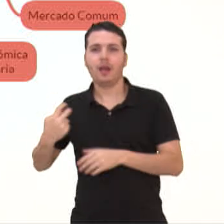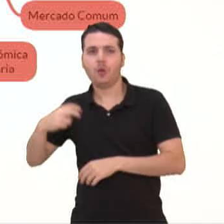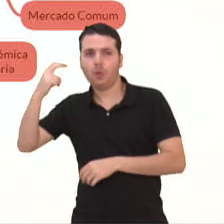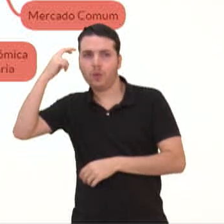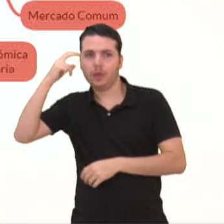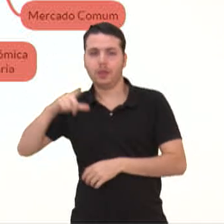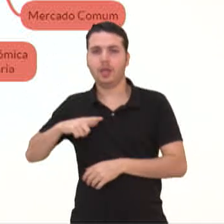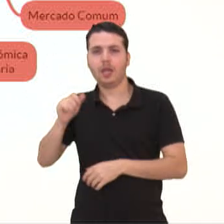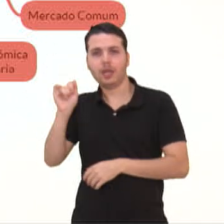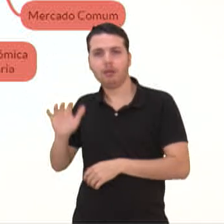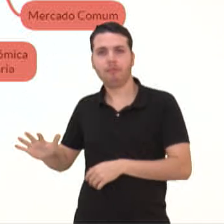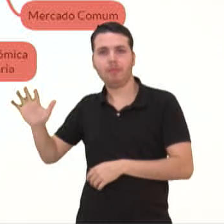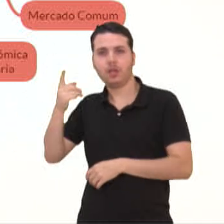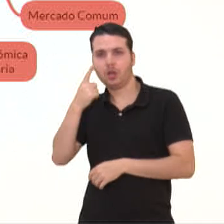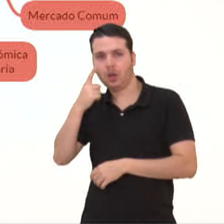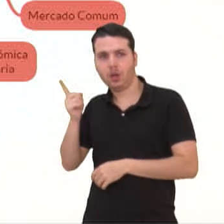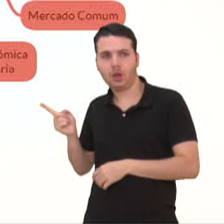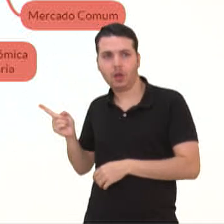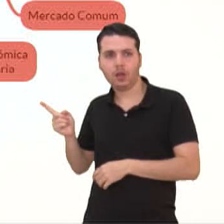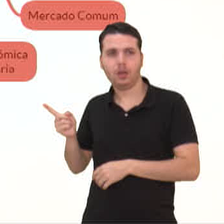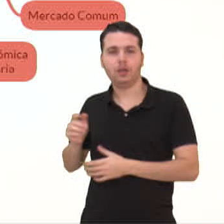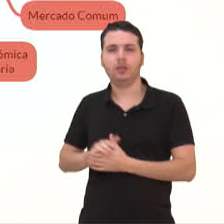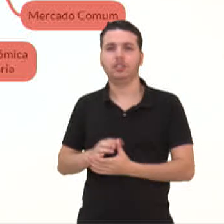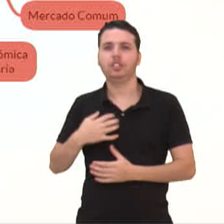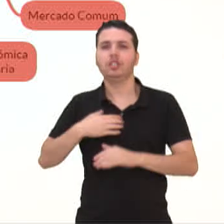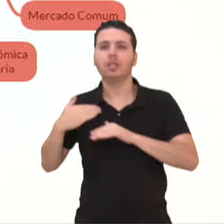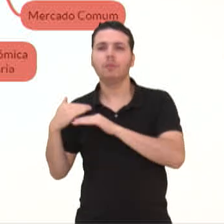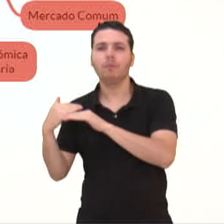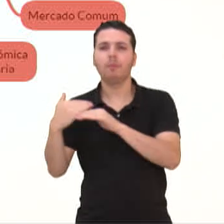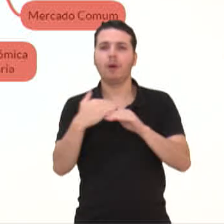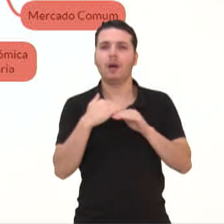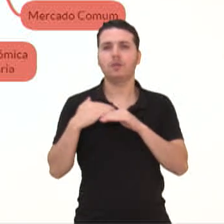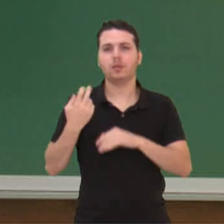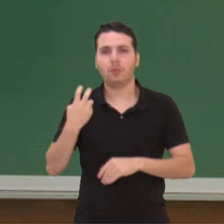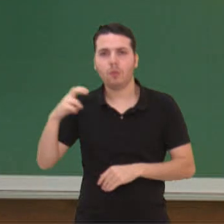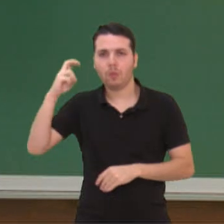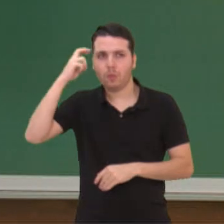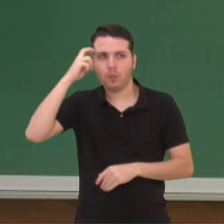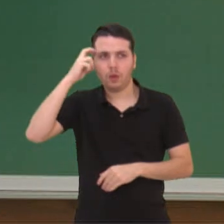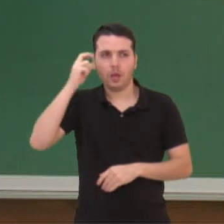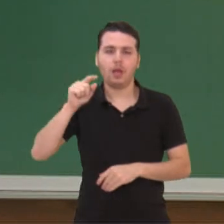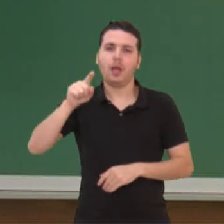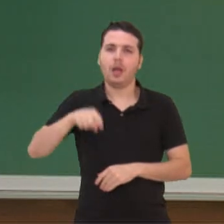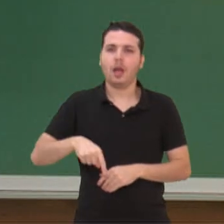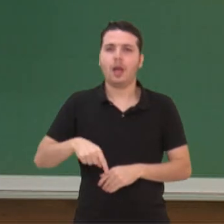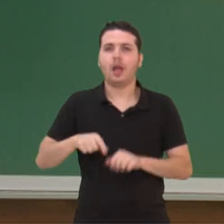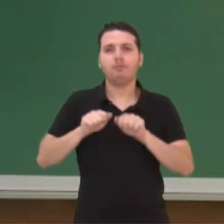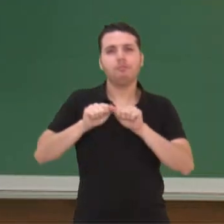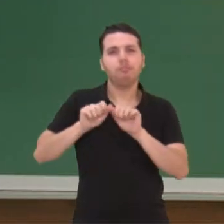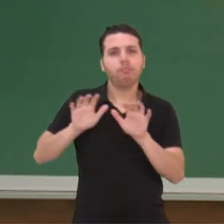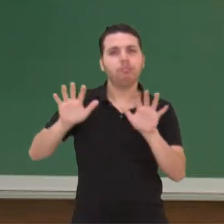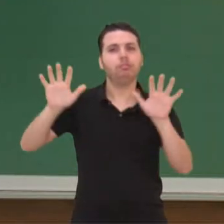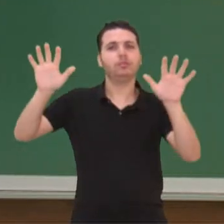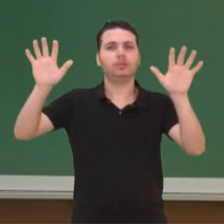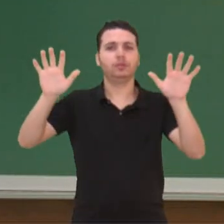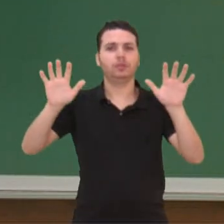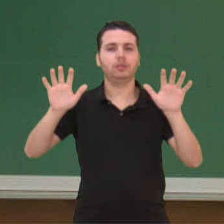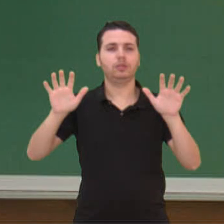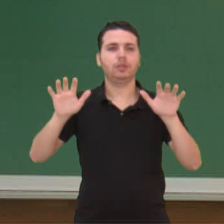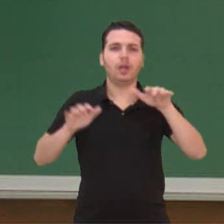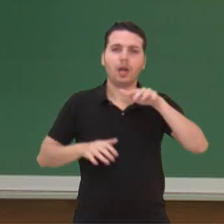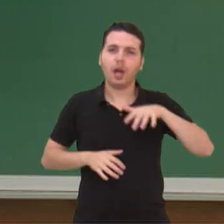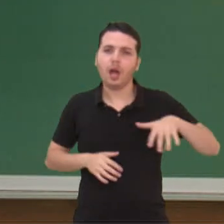algumas imagens, né? Então, essa padronização da cultura, né, que é espalhada aí pelos